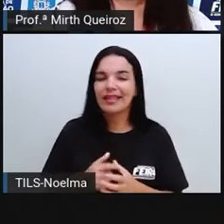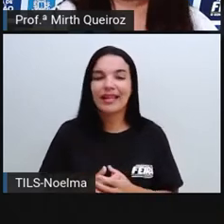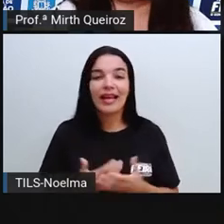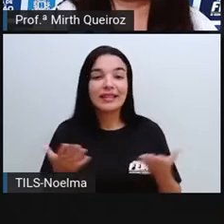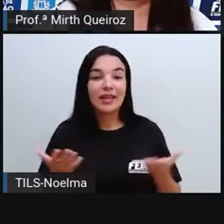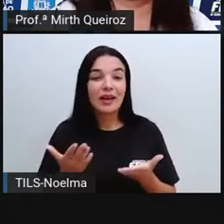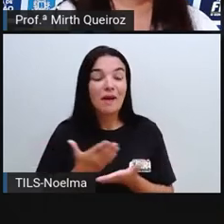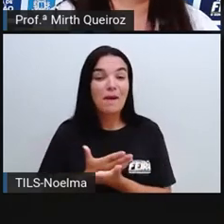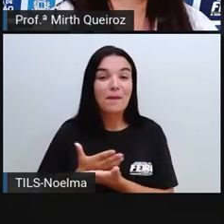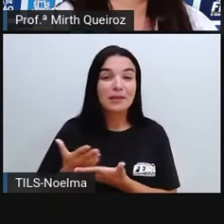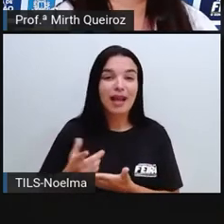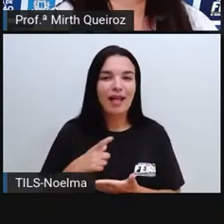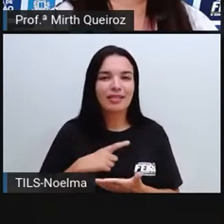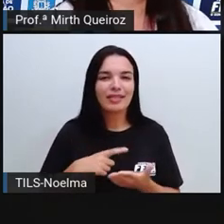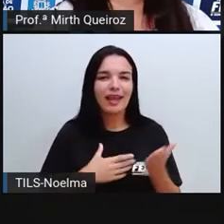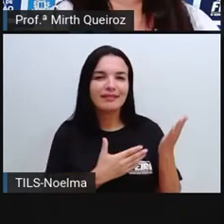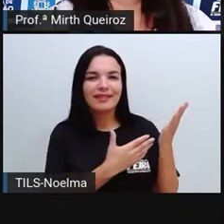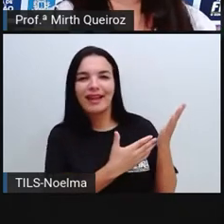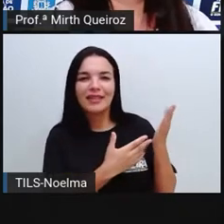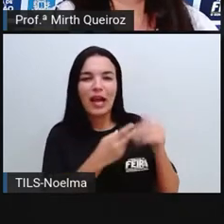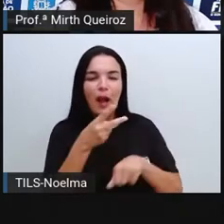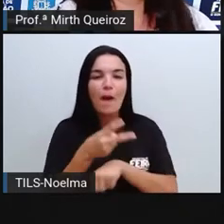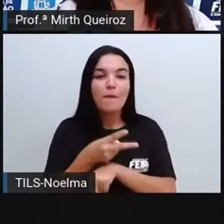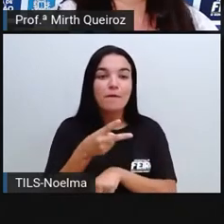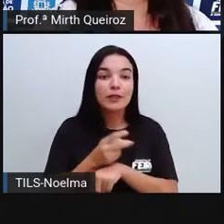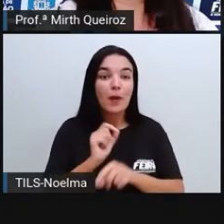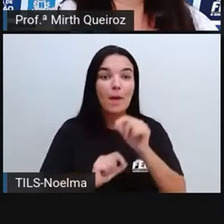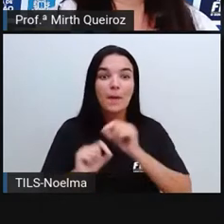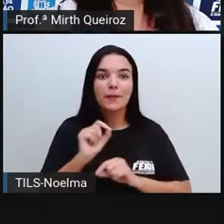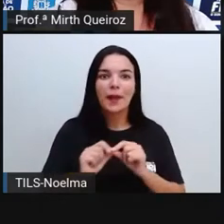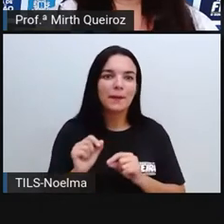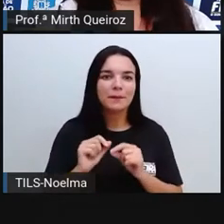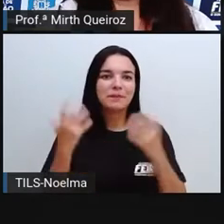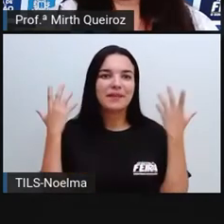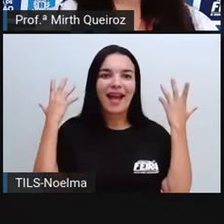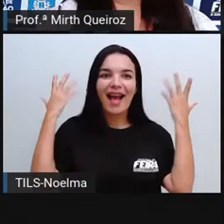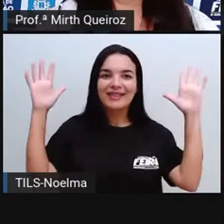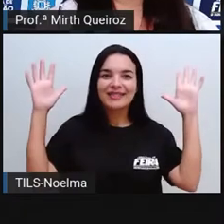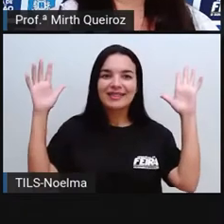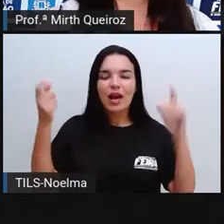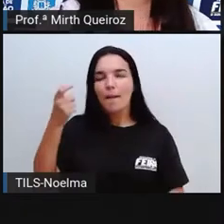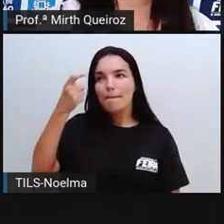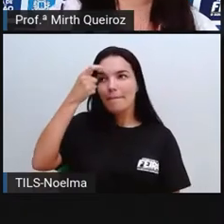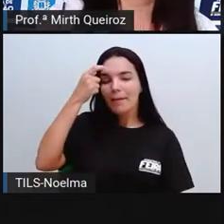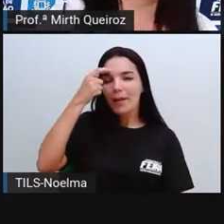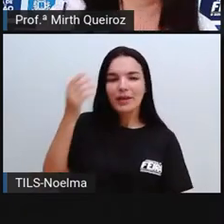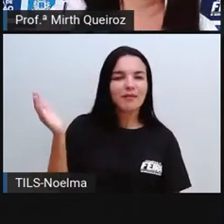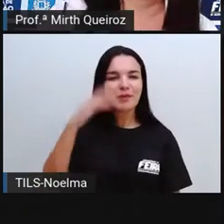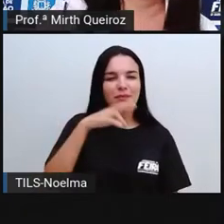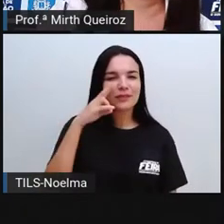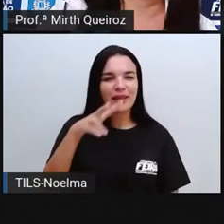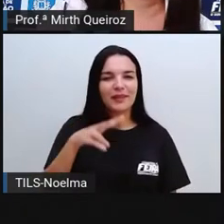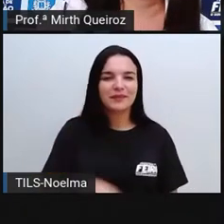Para começar, eu trouxe para vocês uma animação Memórias. Vamos assistir?